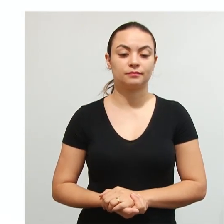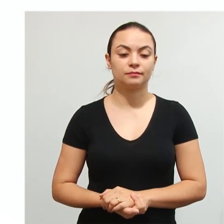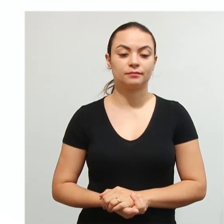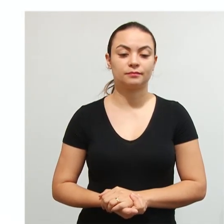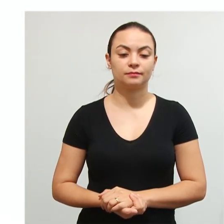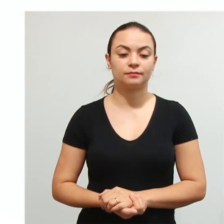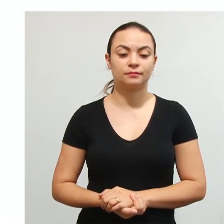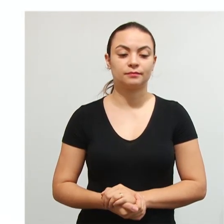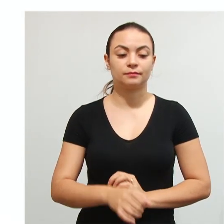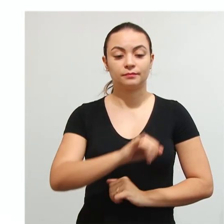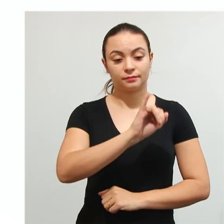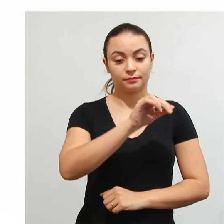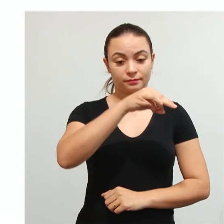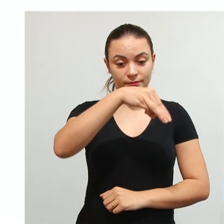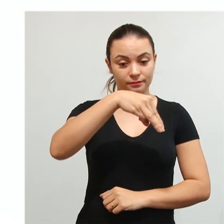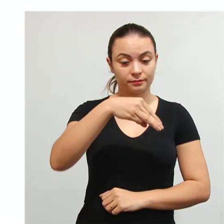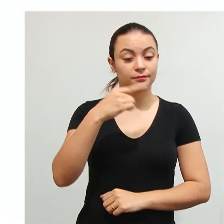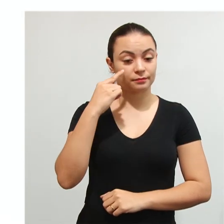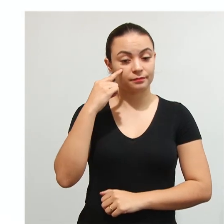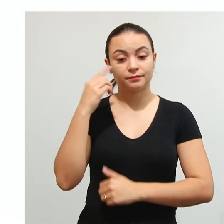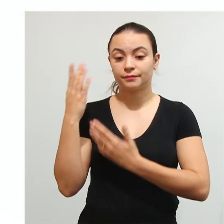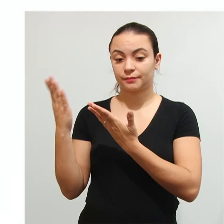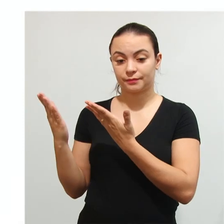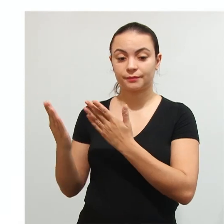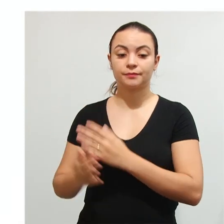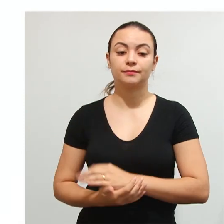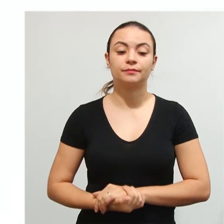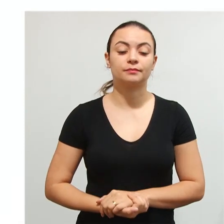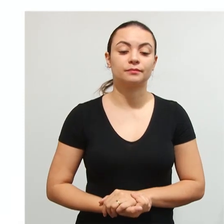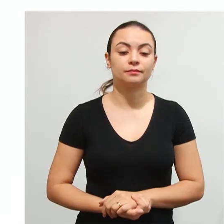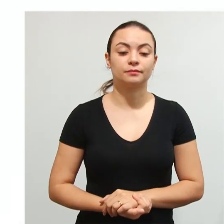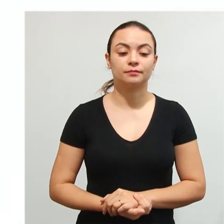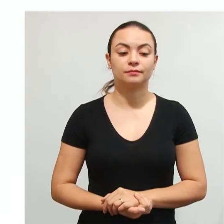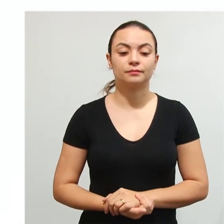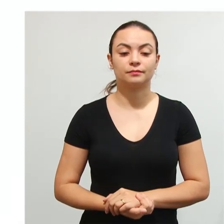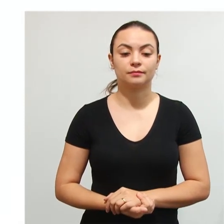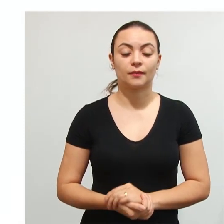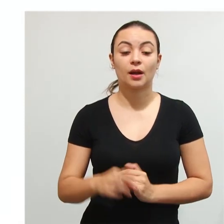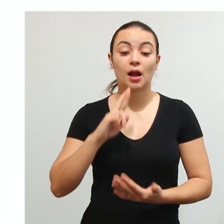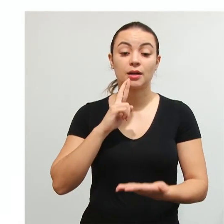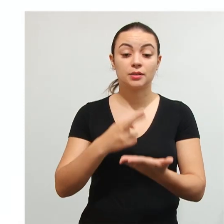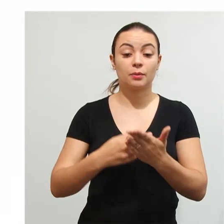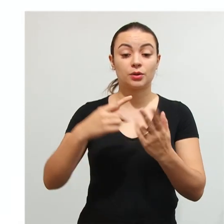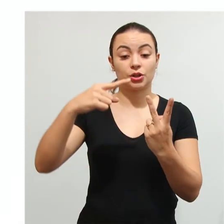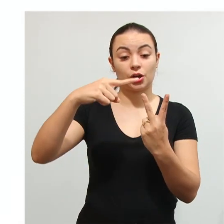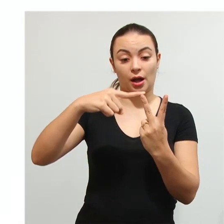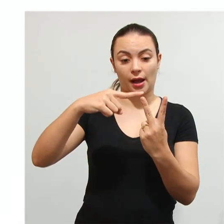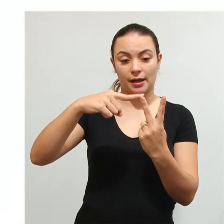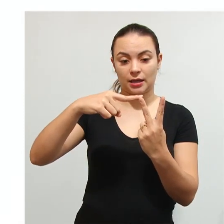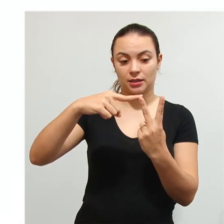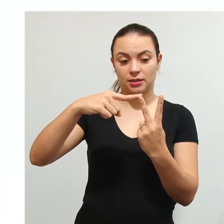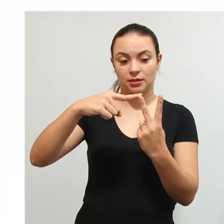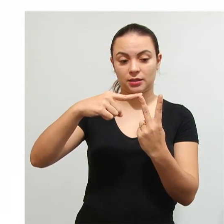m igual raiz décima segunda isso de forma aproximada